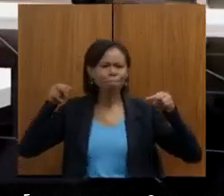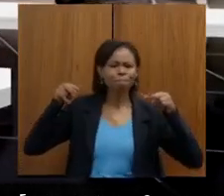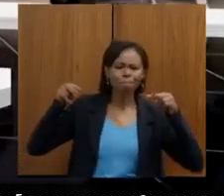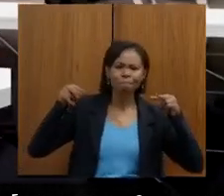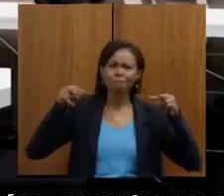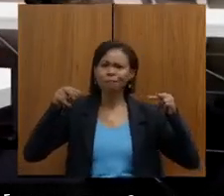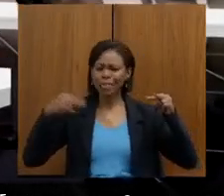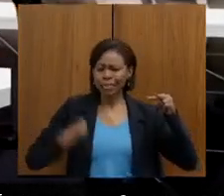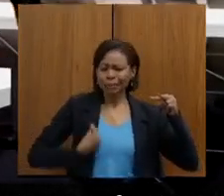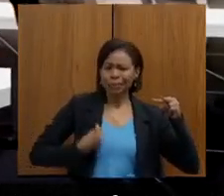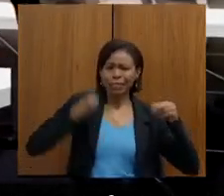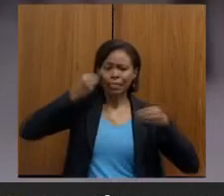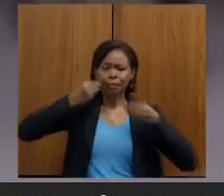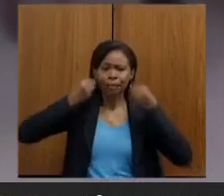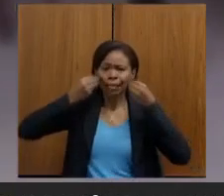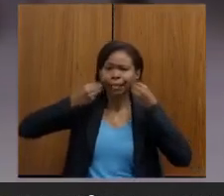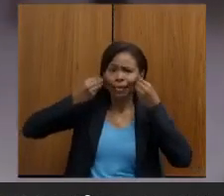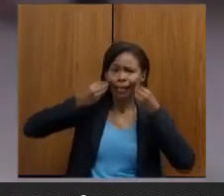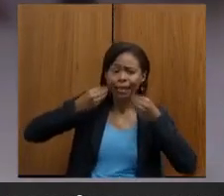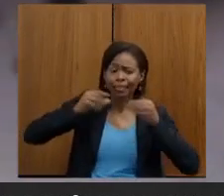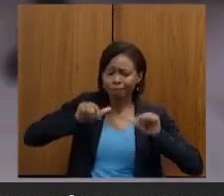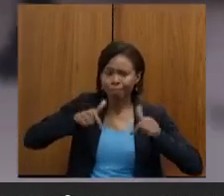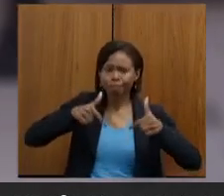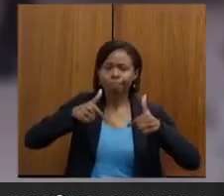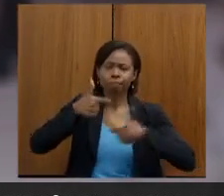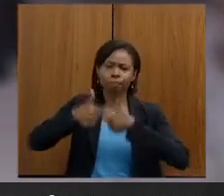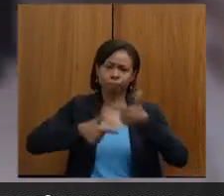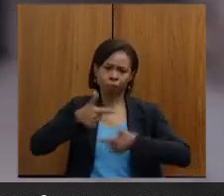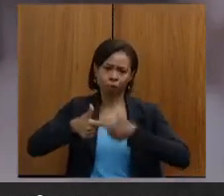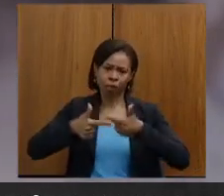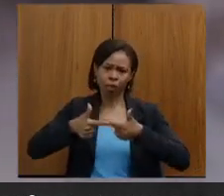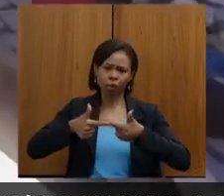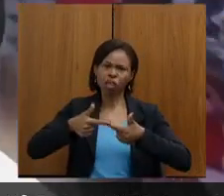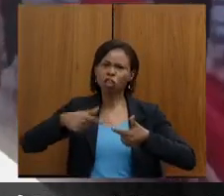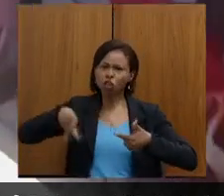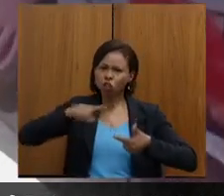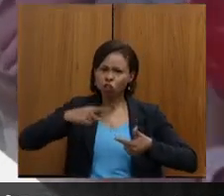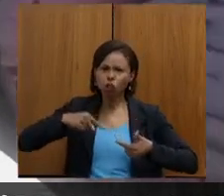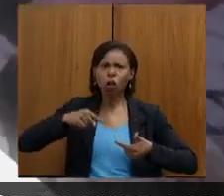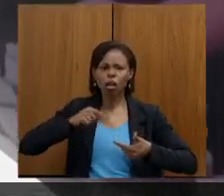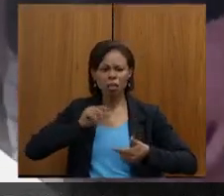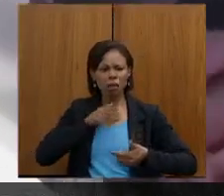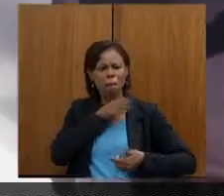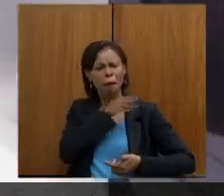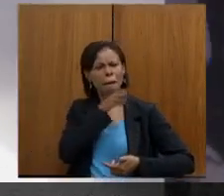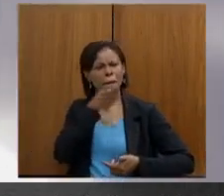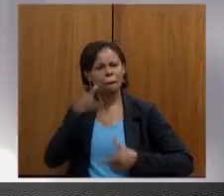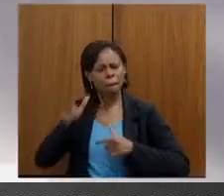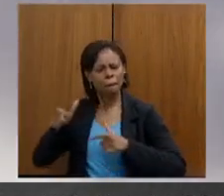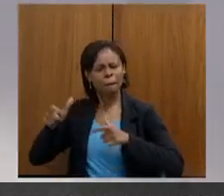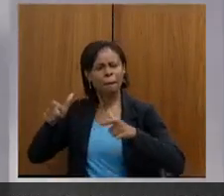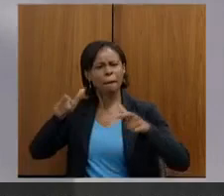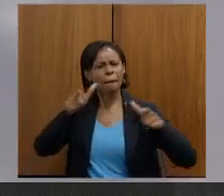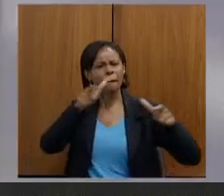em nosso dia de trabalho estamos em todos os lugares todos